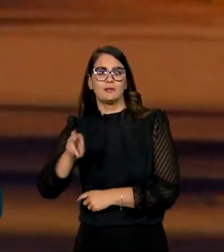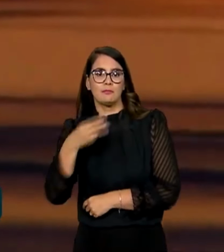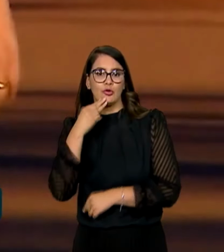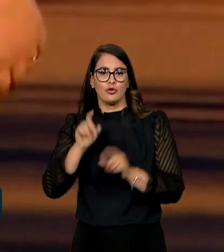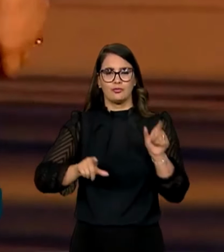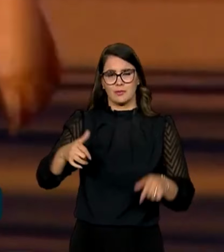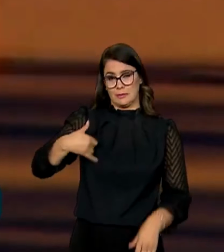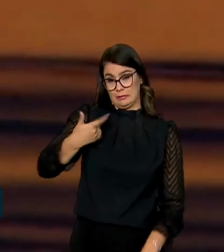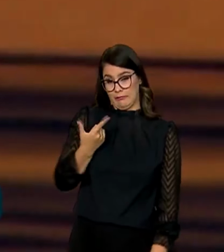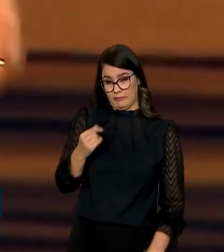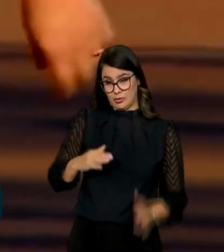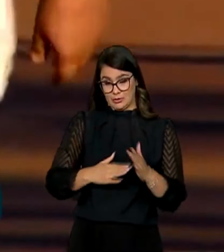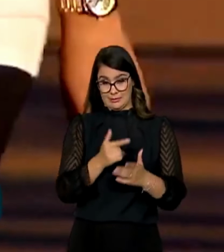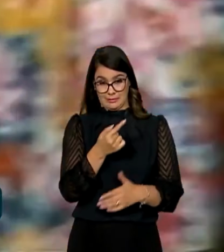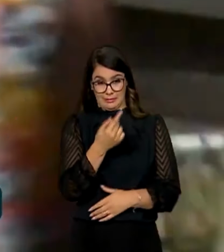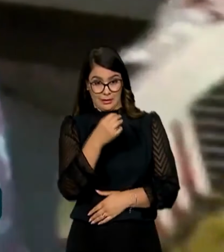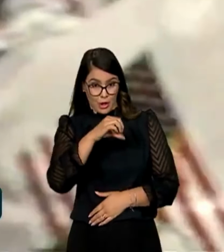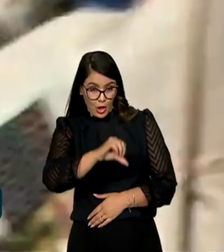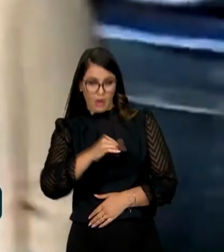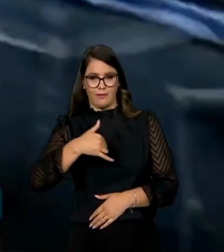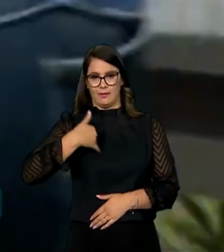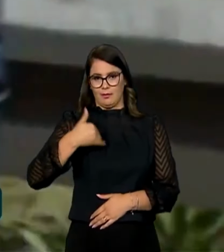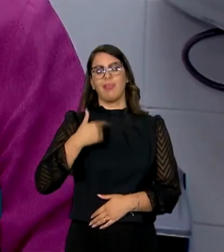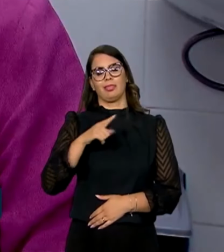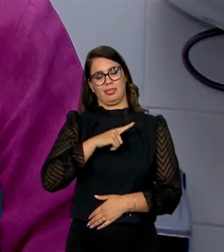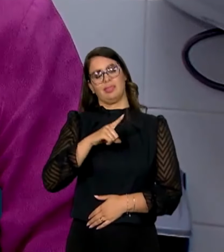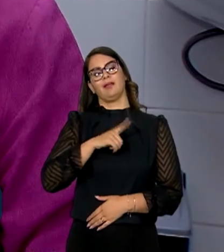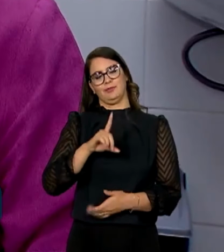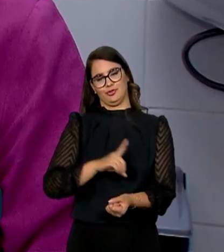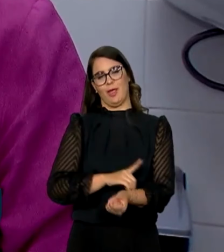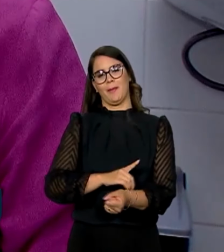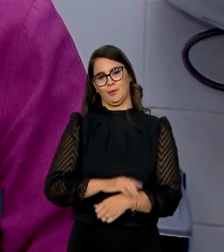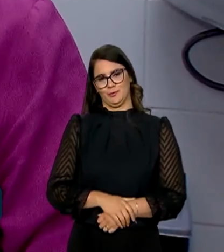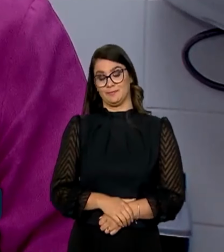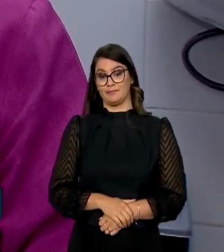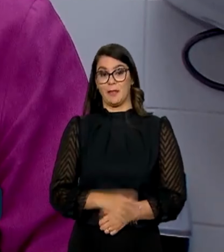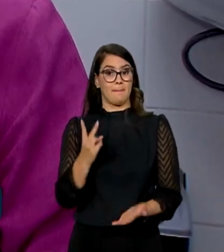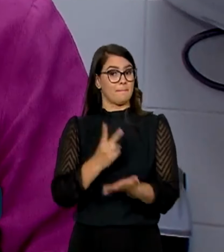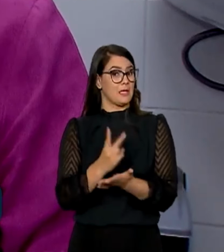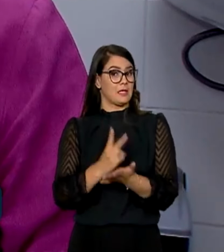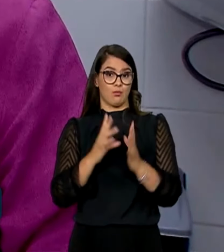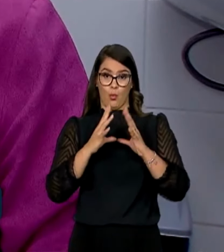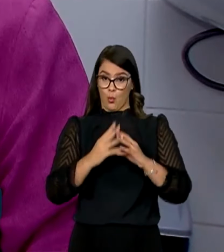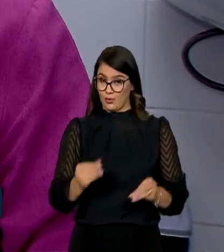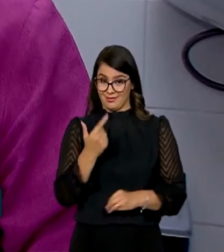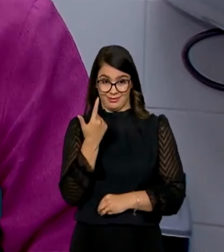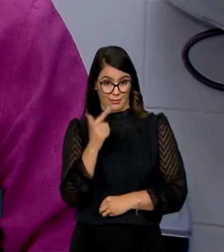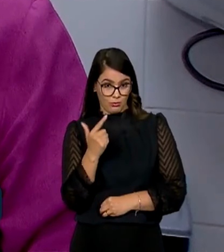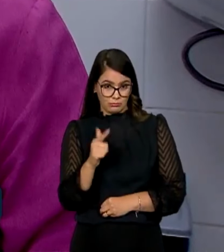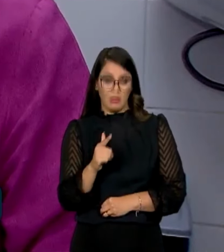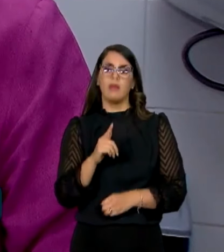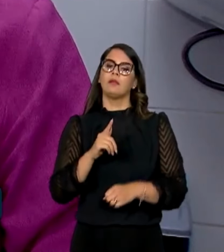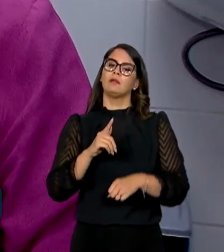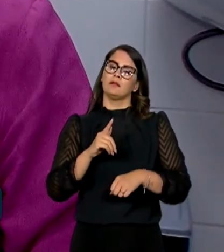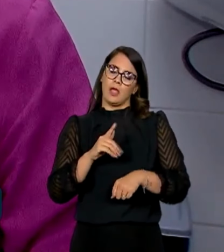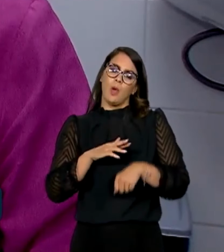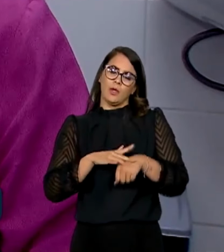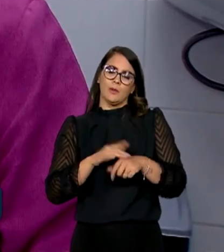entre 20 e 79 anos têm a doença. Apesar de não ter cura, é uma doença passível de